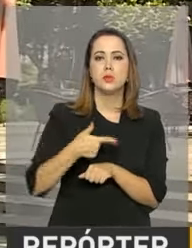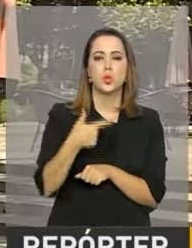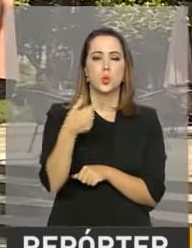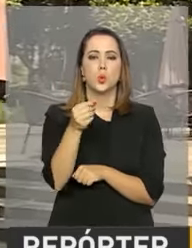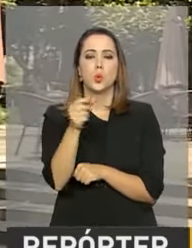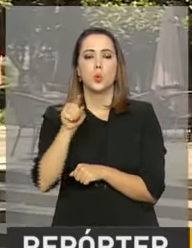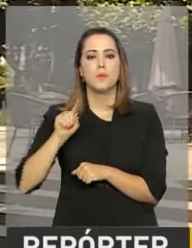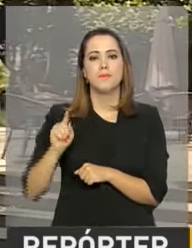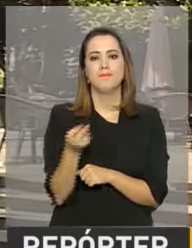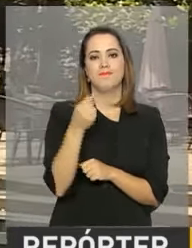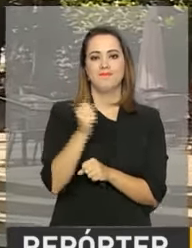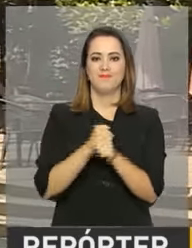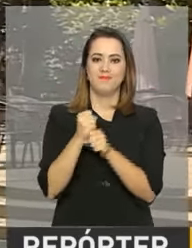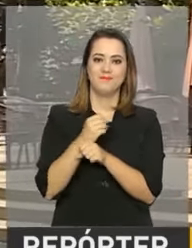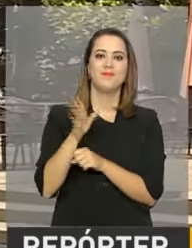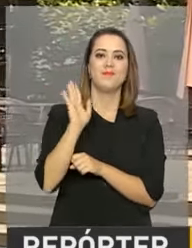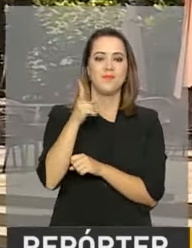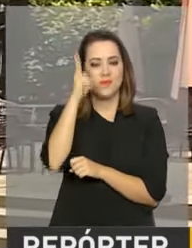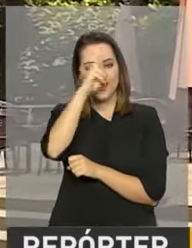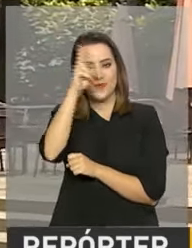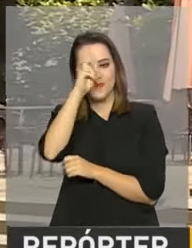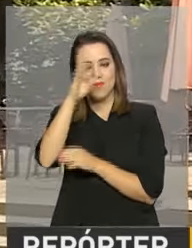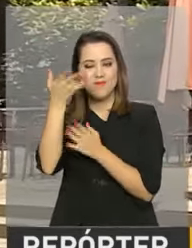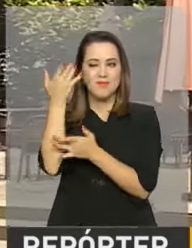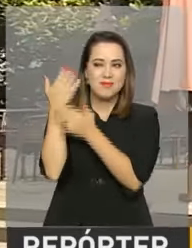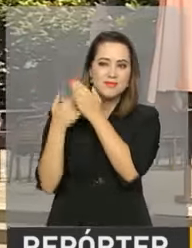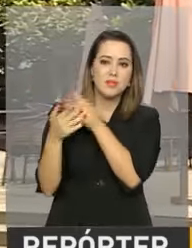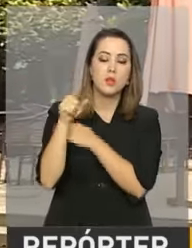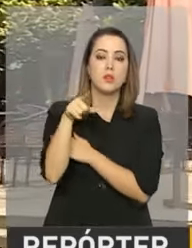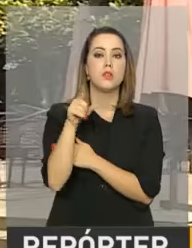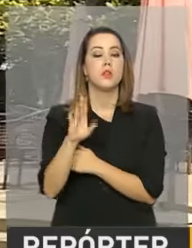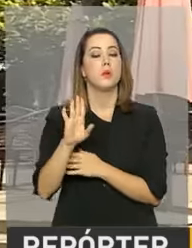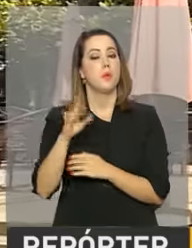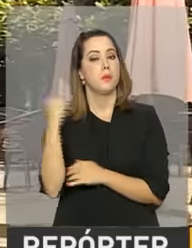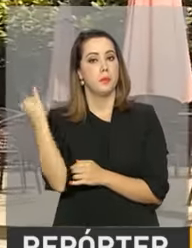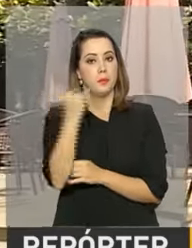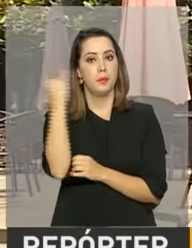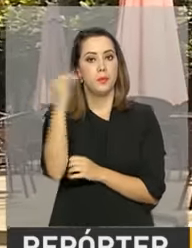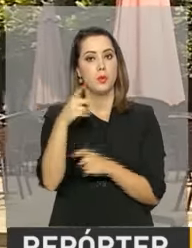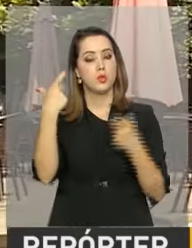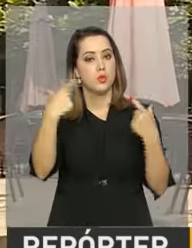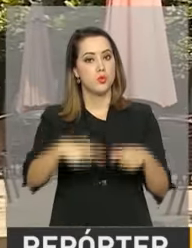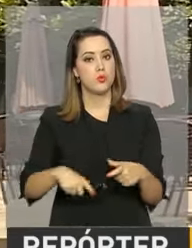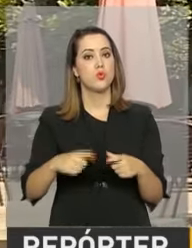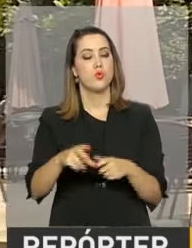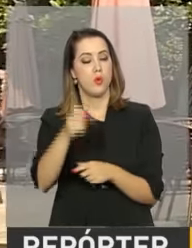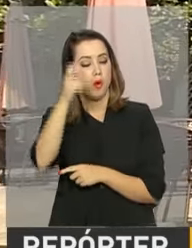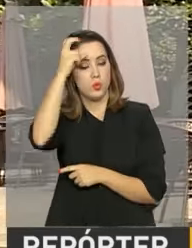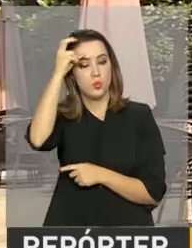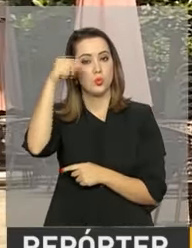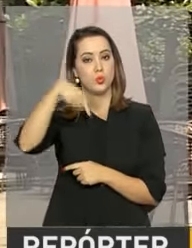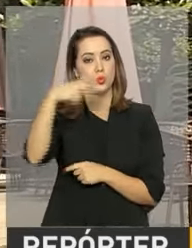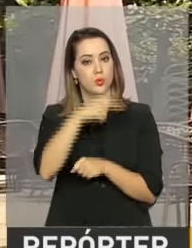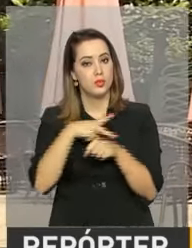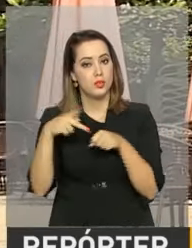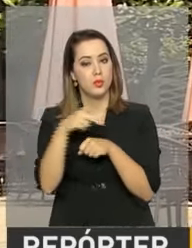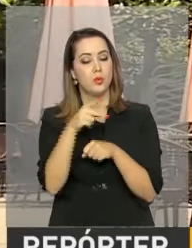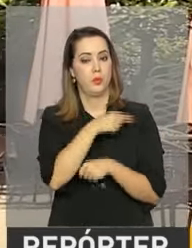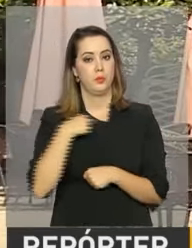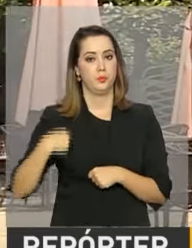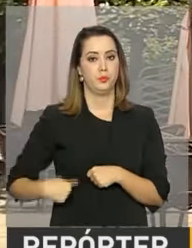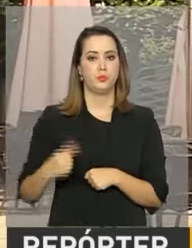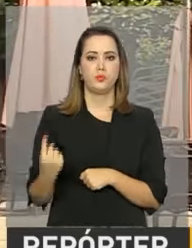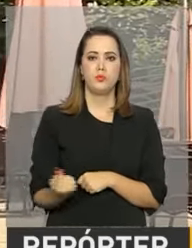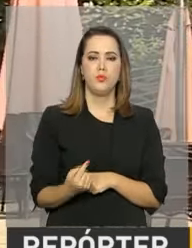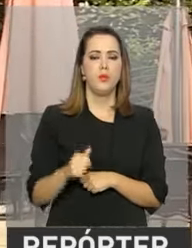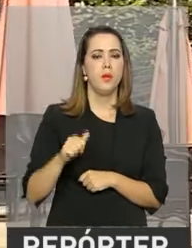história e um importante centro turístico e cultural do país. O presidente Michel Temer participa da reunião de cúpula em sua